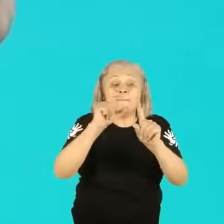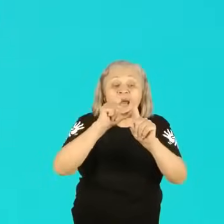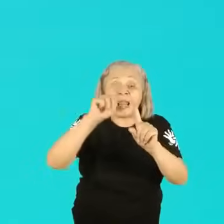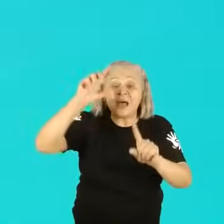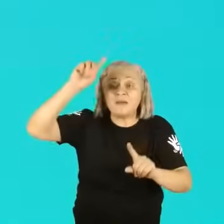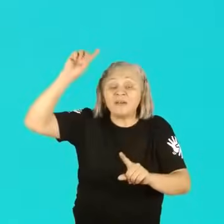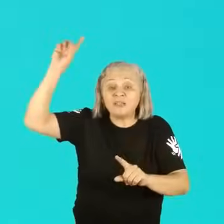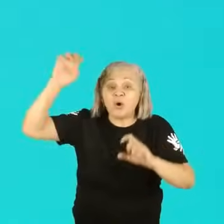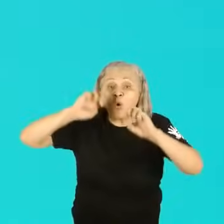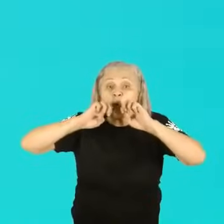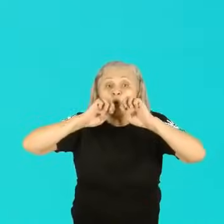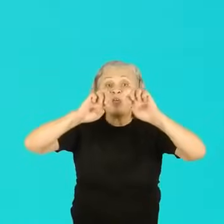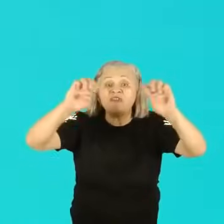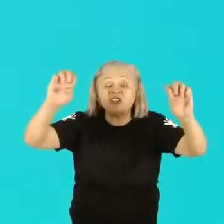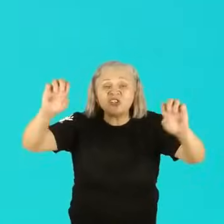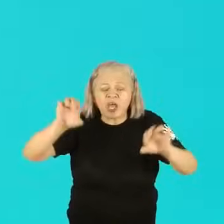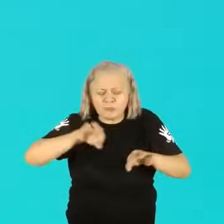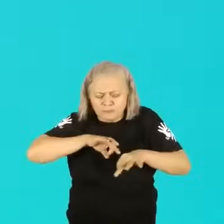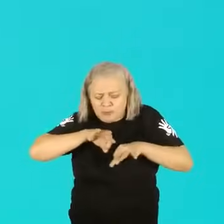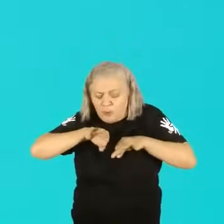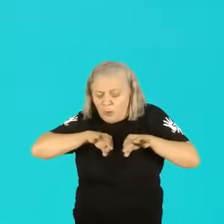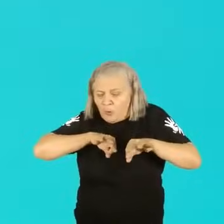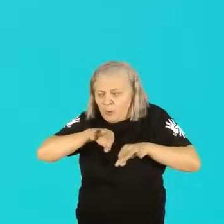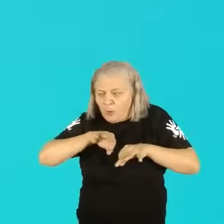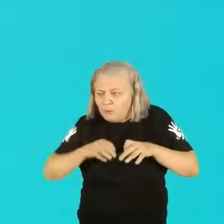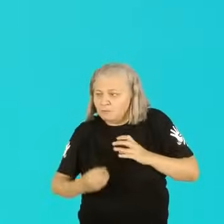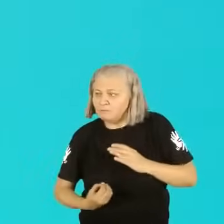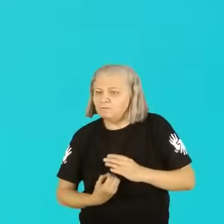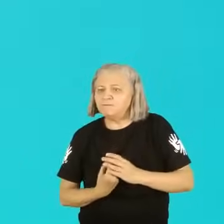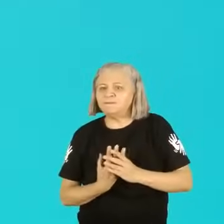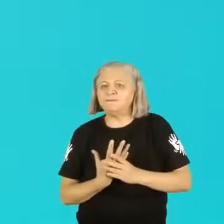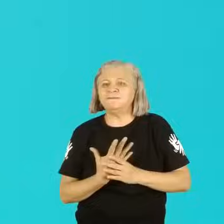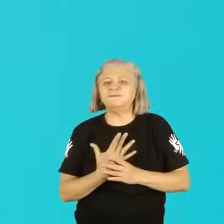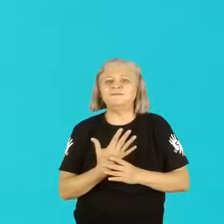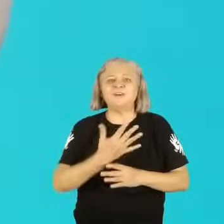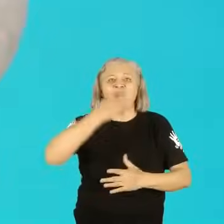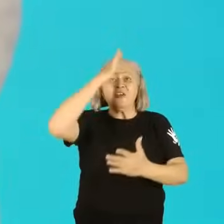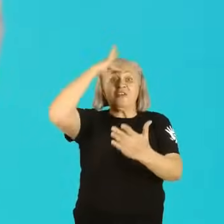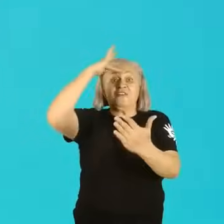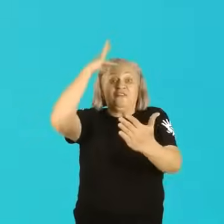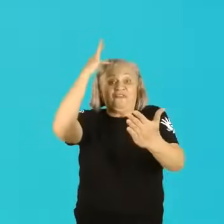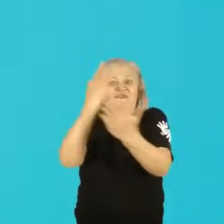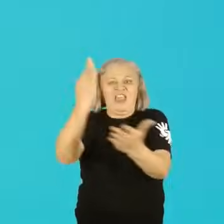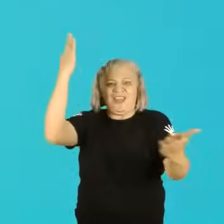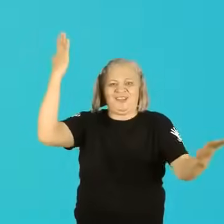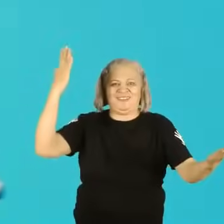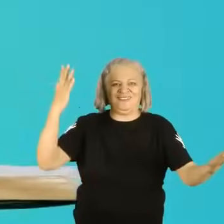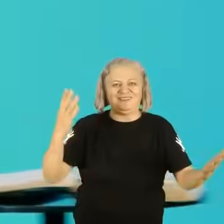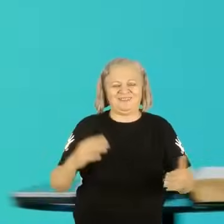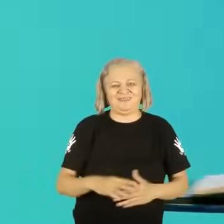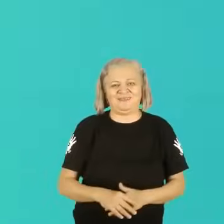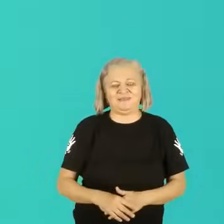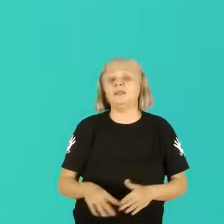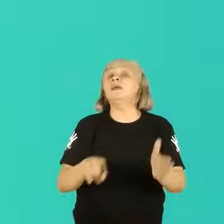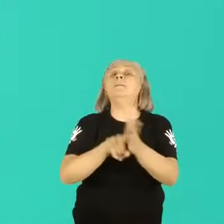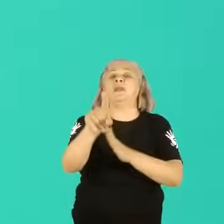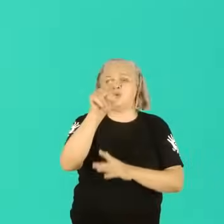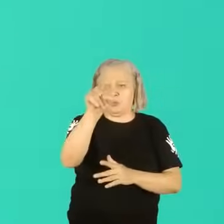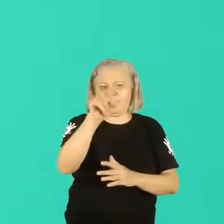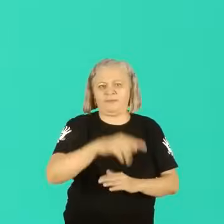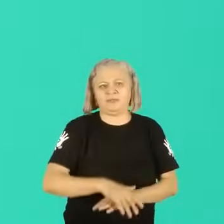Evangelho produz na sua vida uma declaração de fé. Deixa eu fazer uma pergunta para